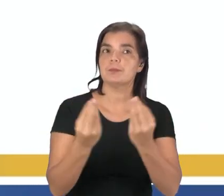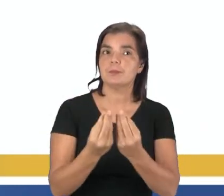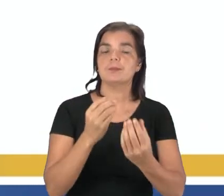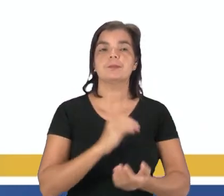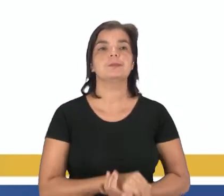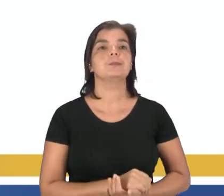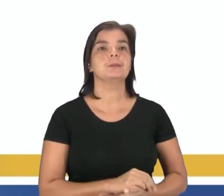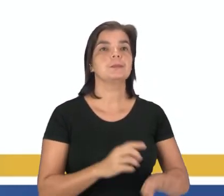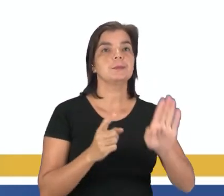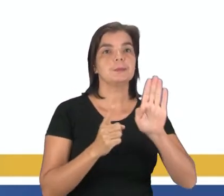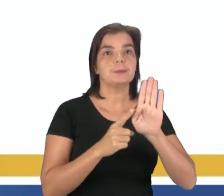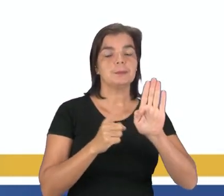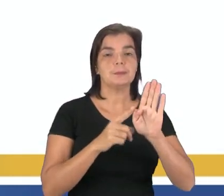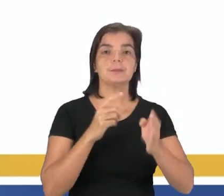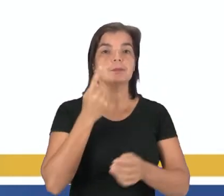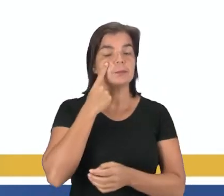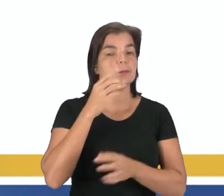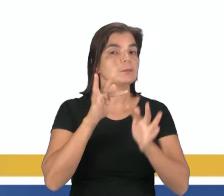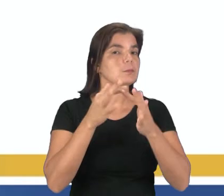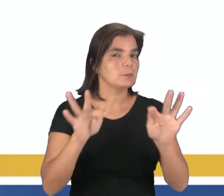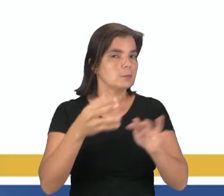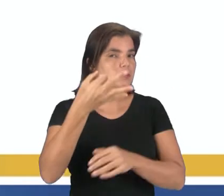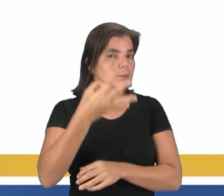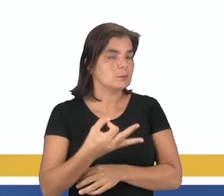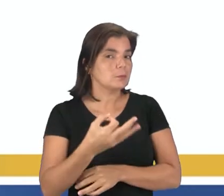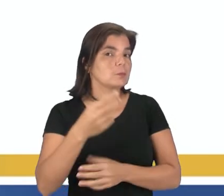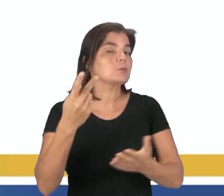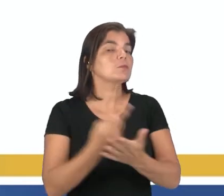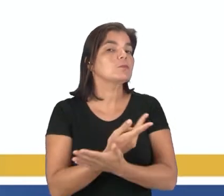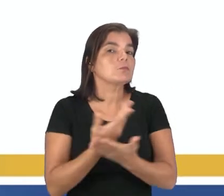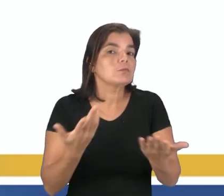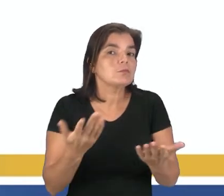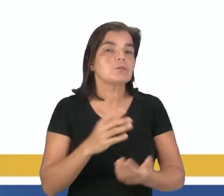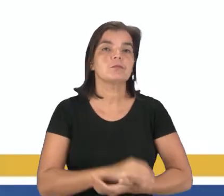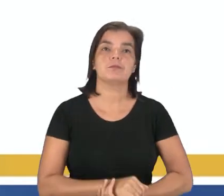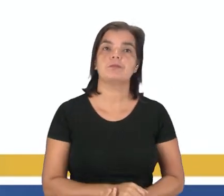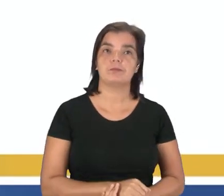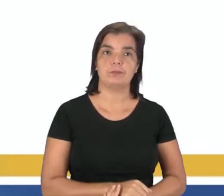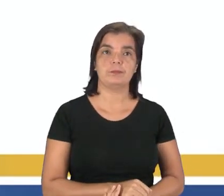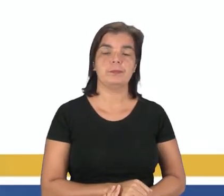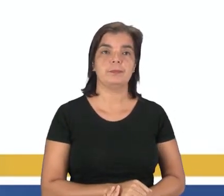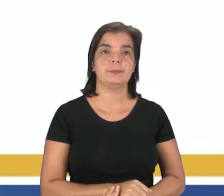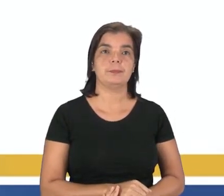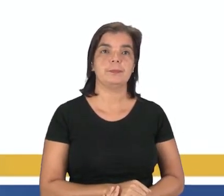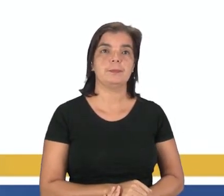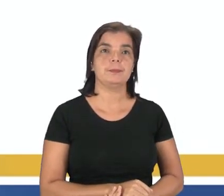uma substância. E aí, essa frase, ela está certa ou ela está errada?